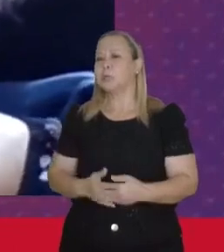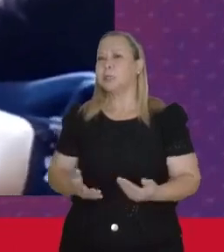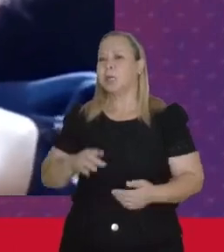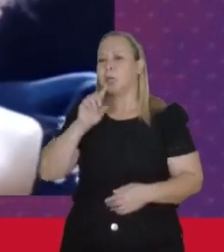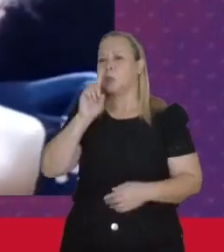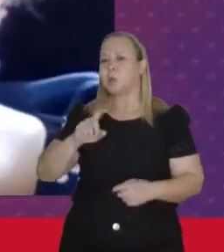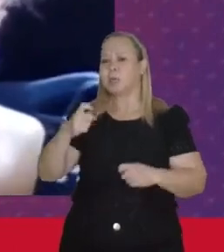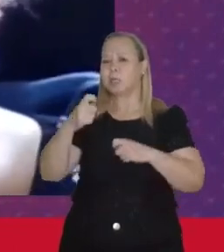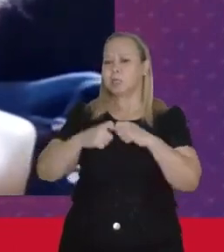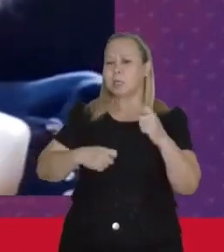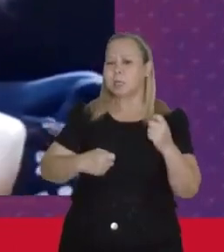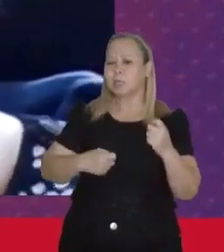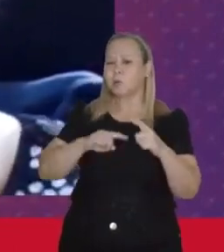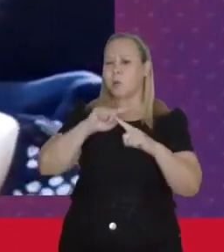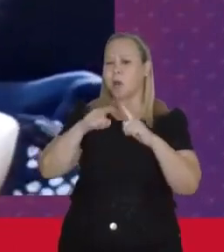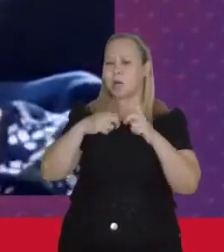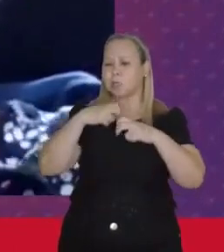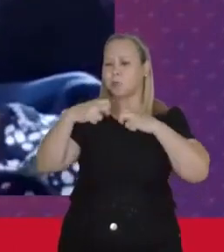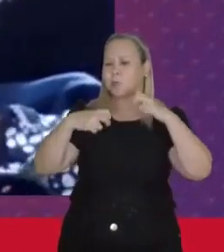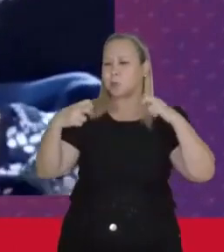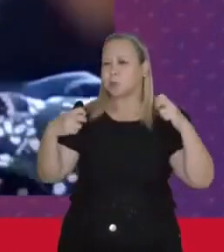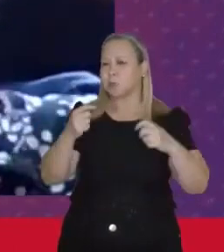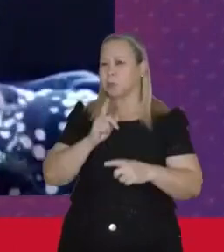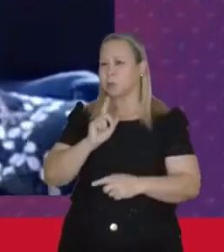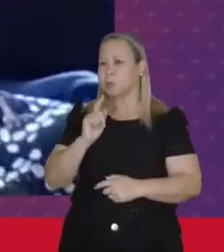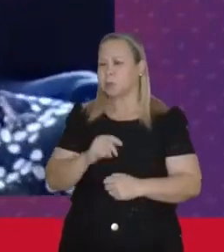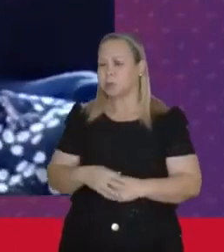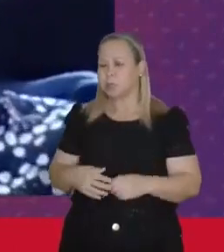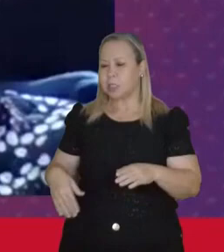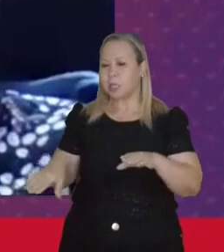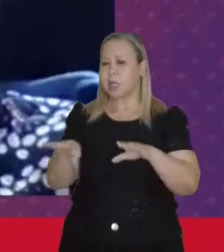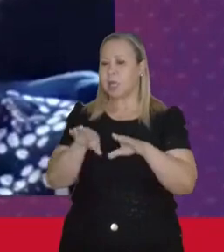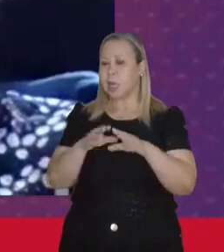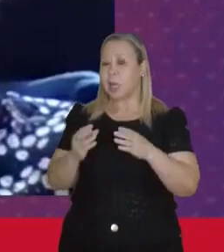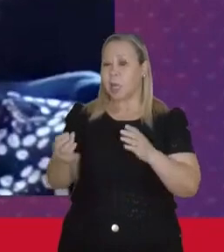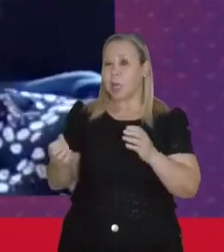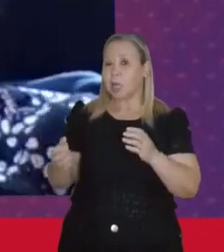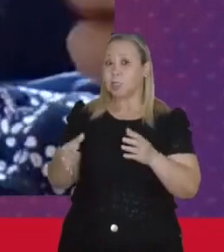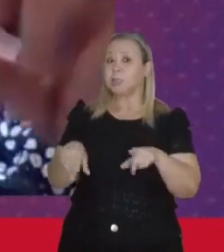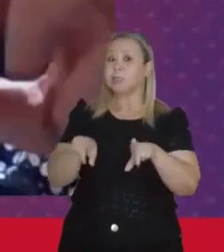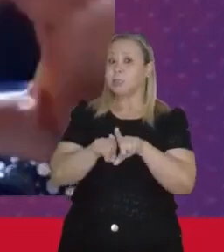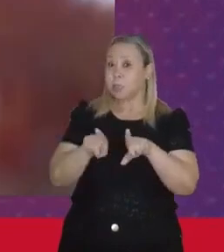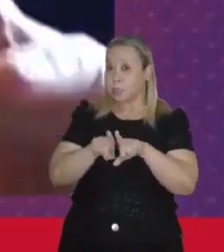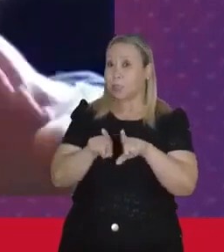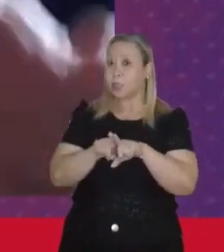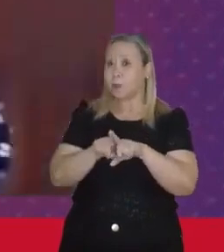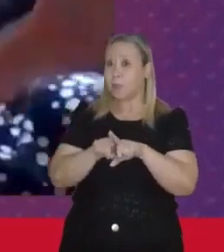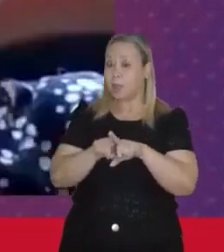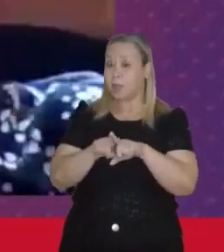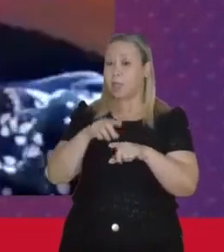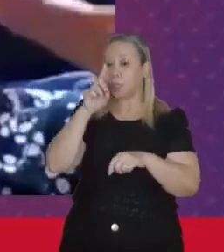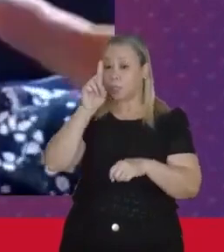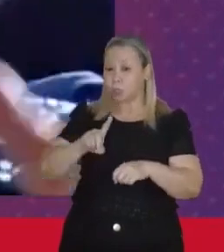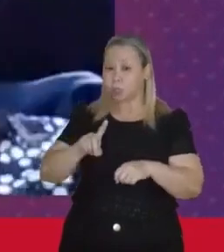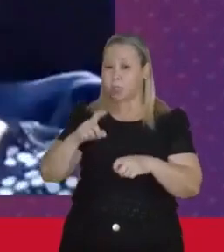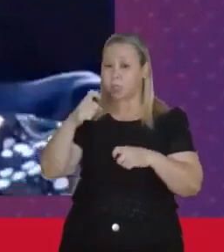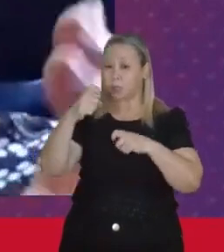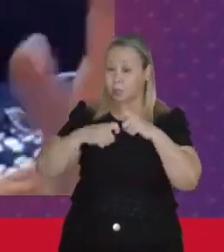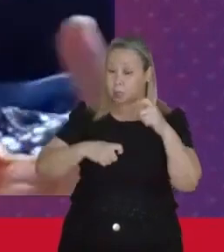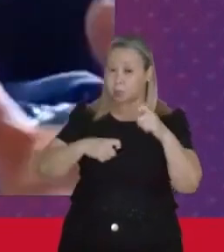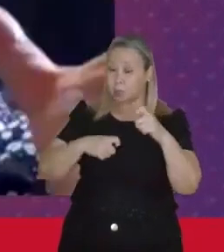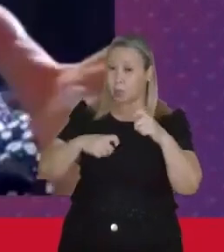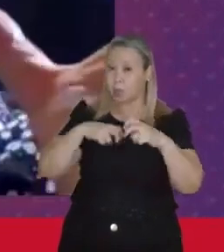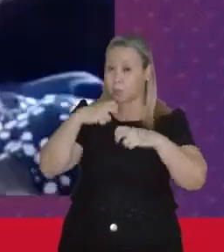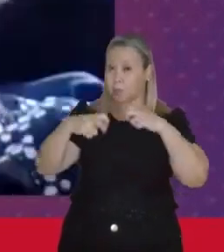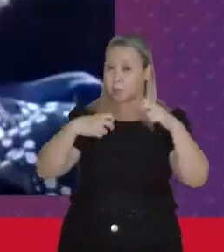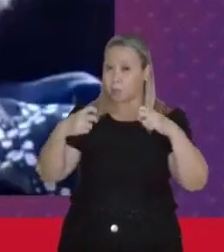dos direitos sexuais e reprodutivos, incluindo direitos sexuais e reprodutivos na concepção